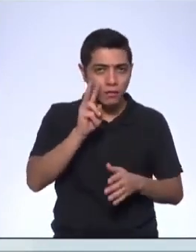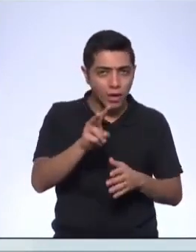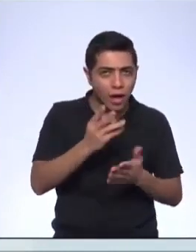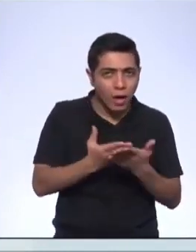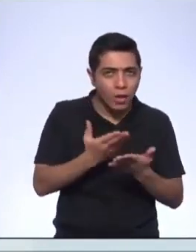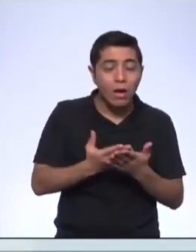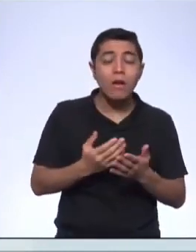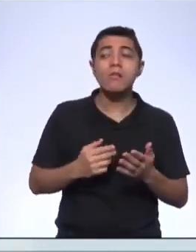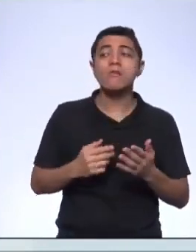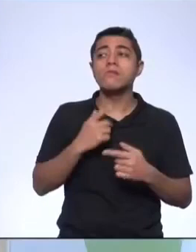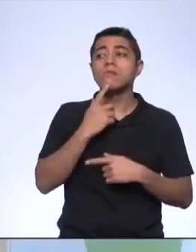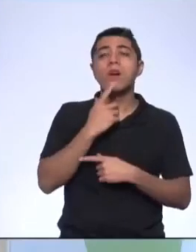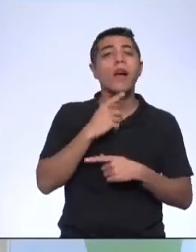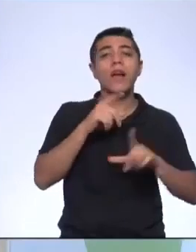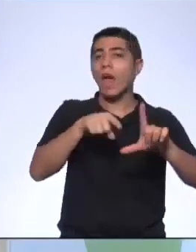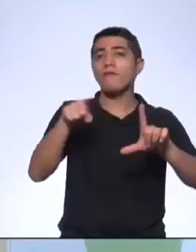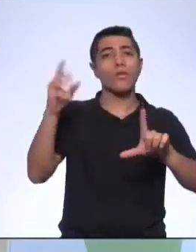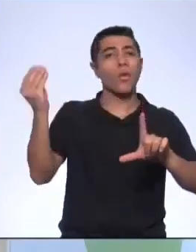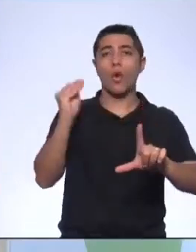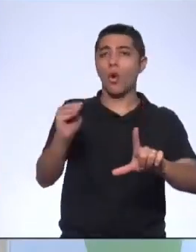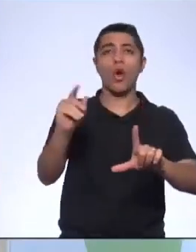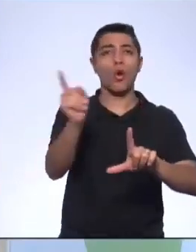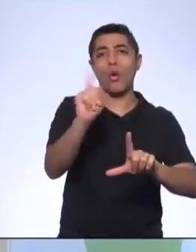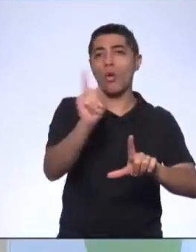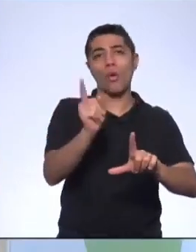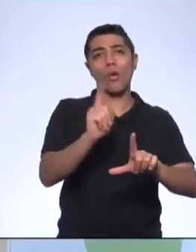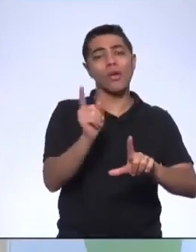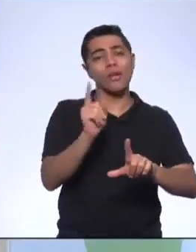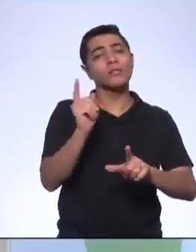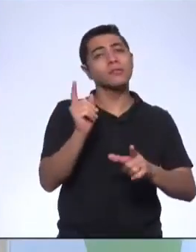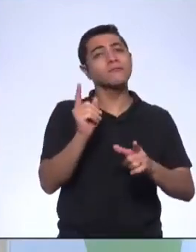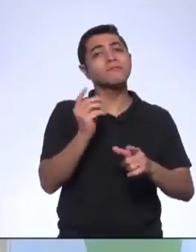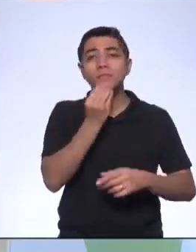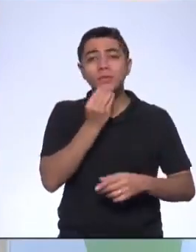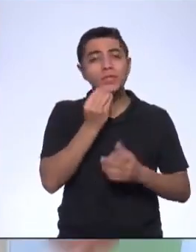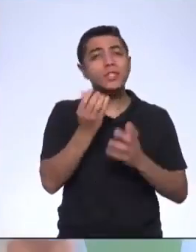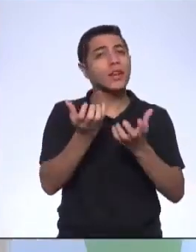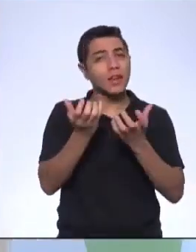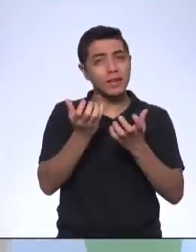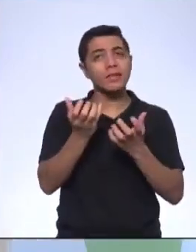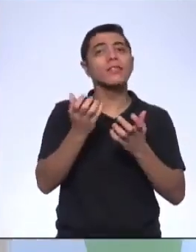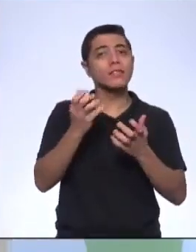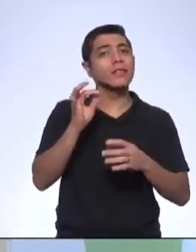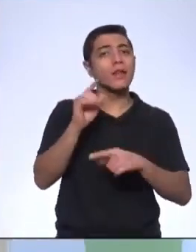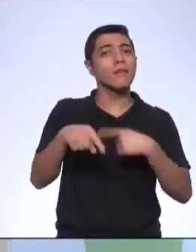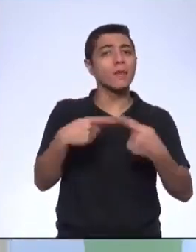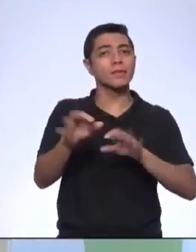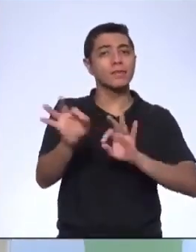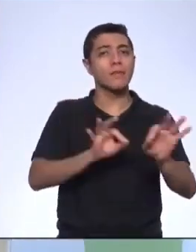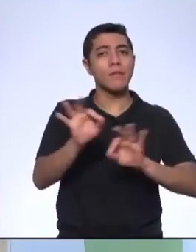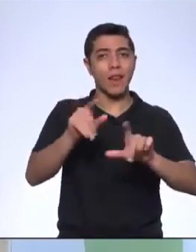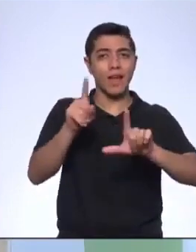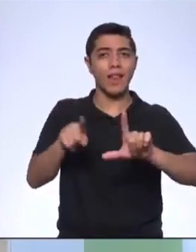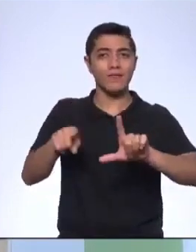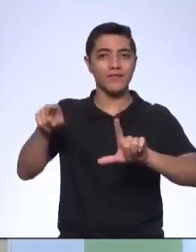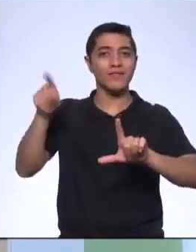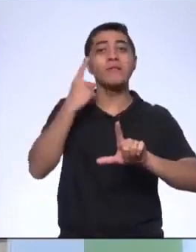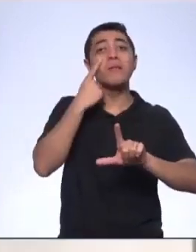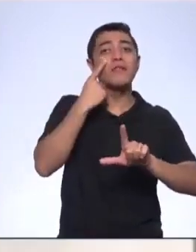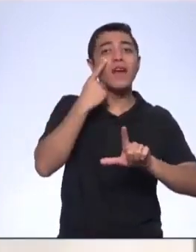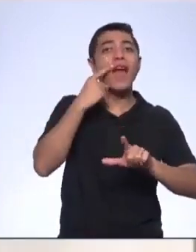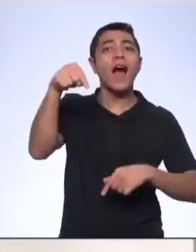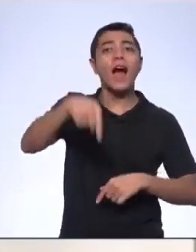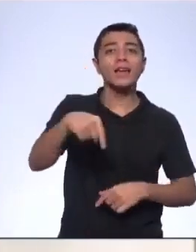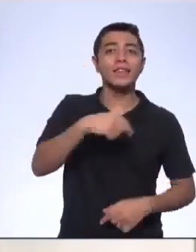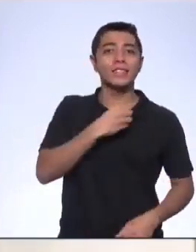uma boa ideia. Esperamos que um dia chegue nisso, né? Tá valendo, nós vamos fazer um big... atividades mais acessadas na internet. É isso aí, nós vamos fazer um